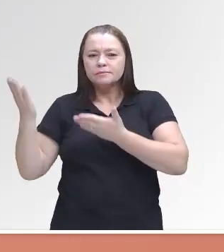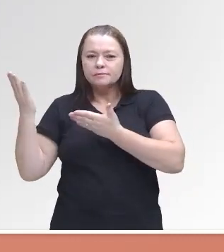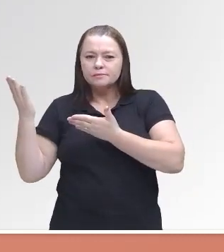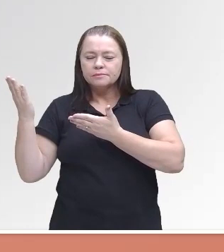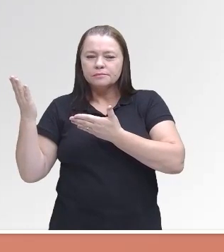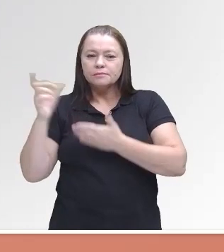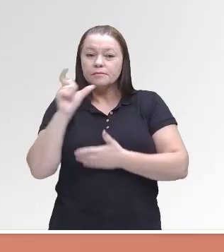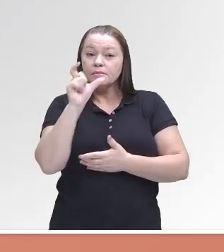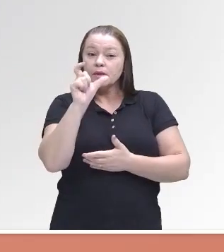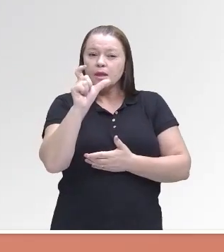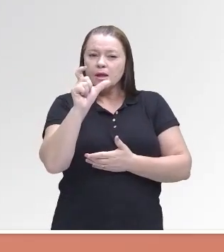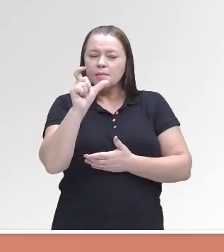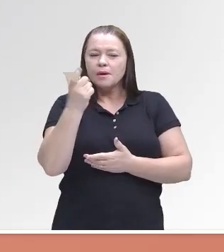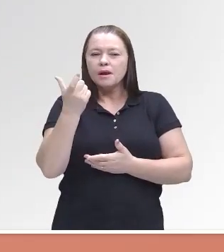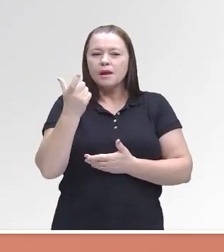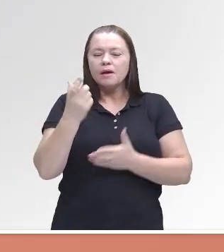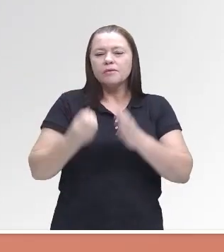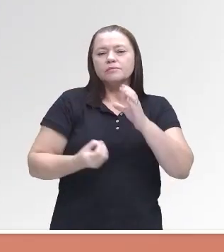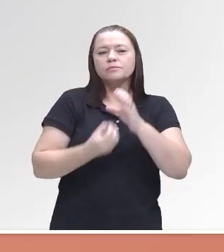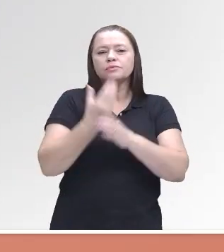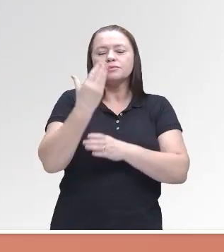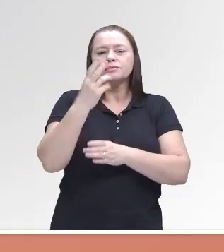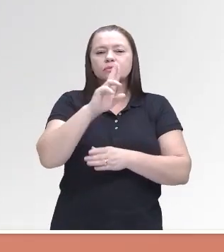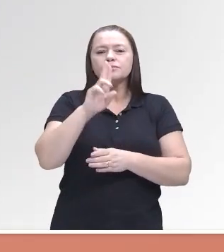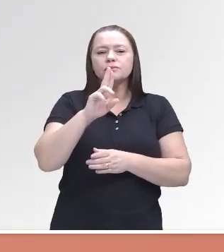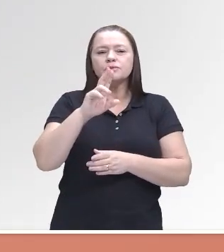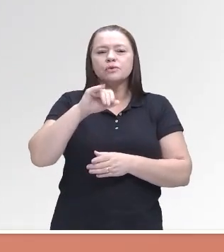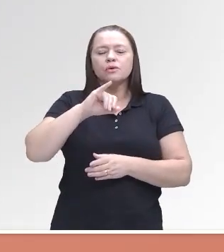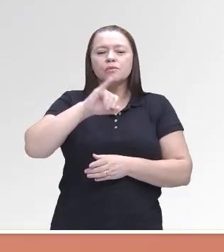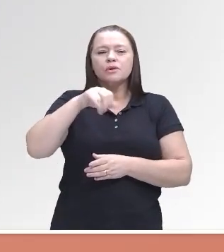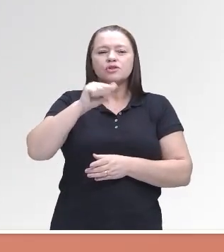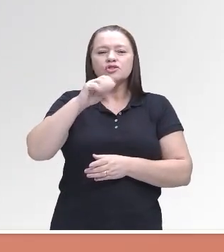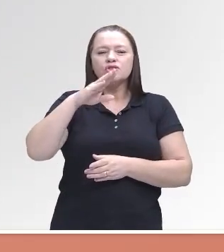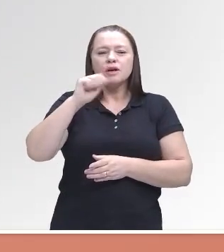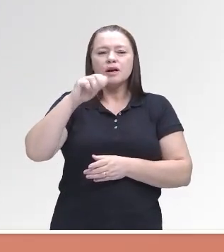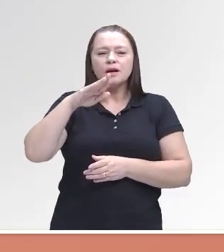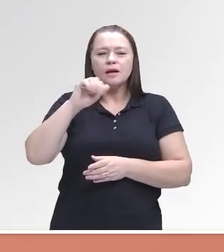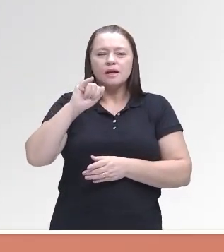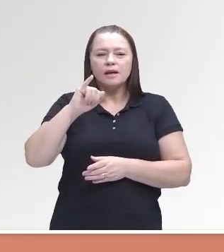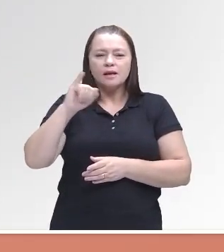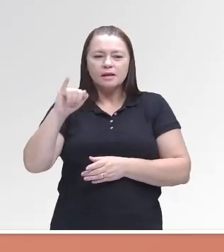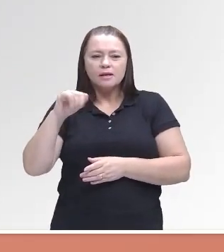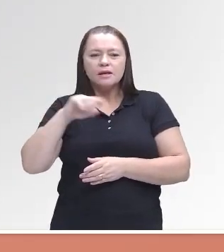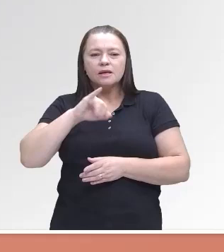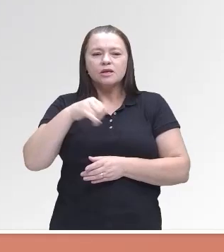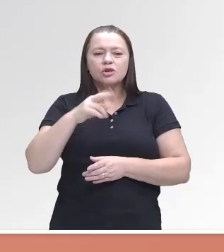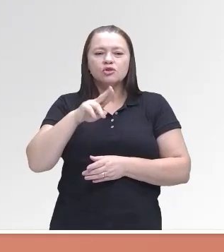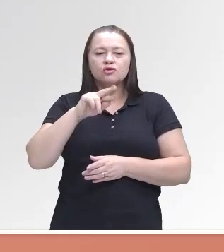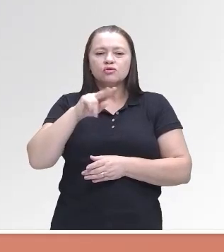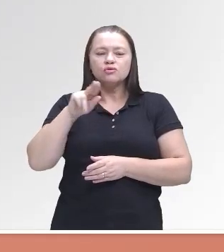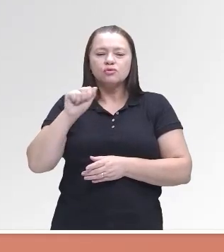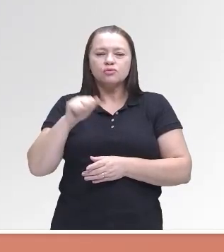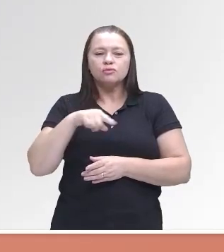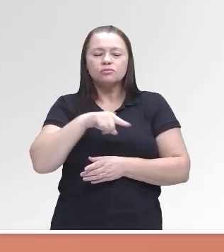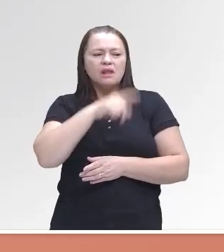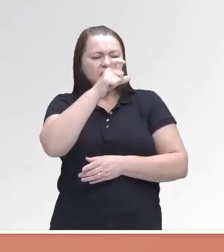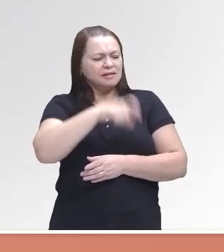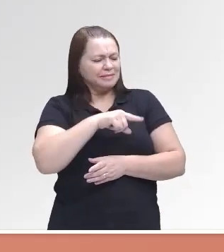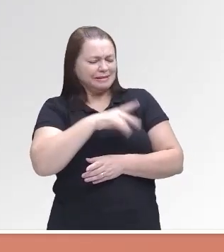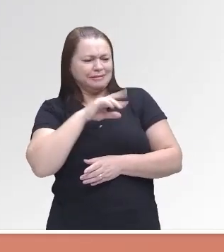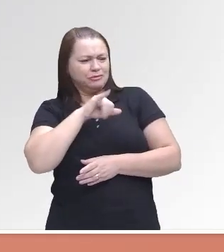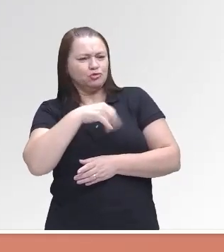a origem do nome jacaré, jacareí, jururu. Esse menino é todo